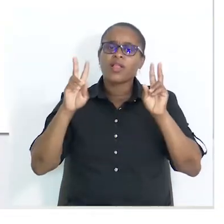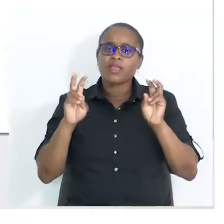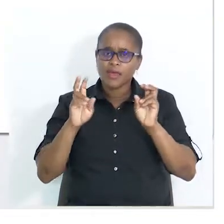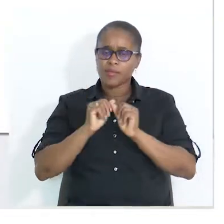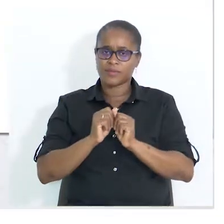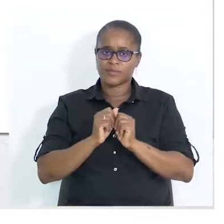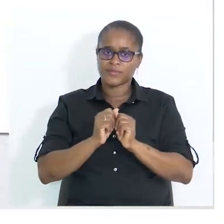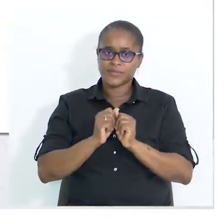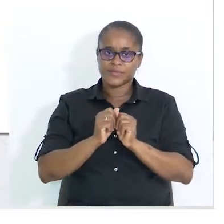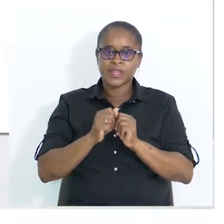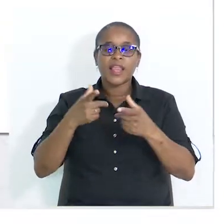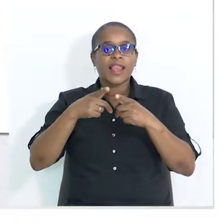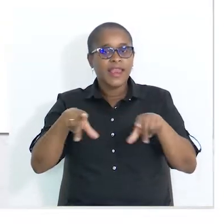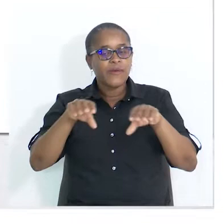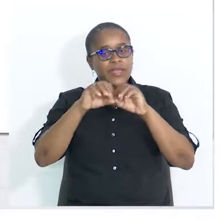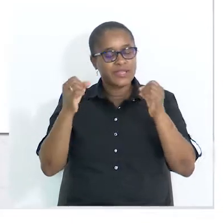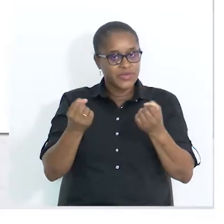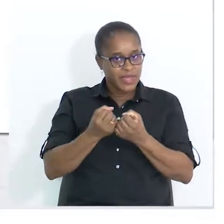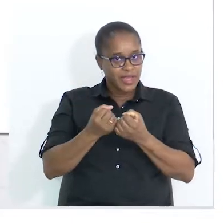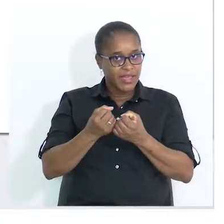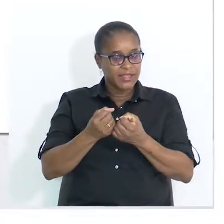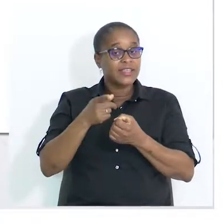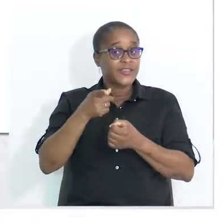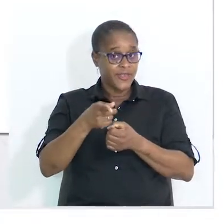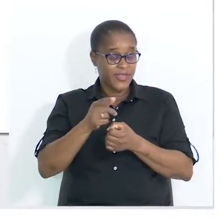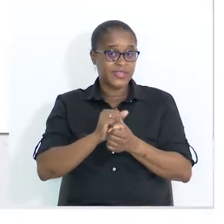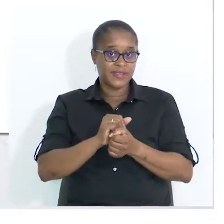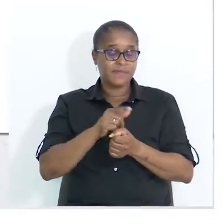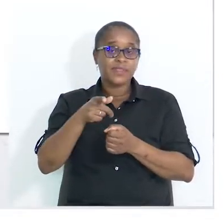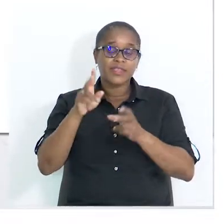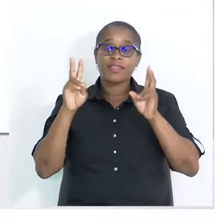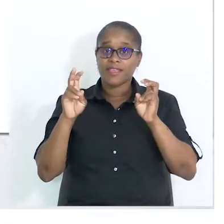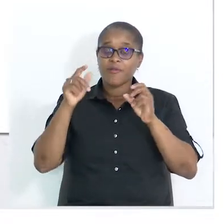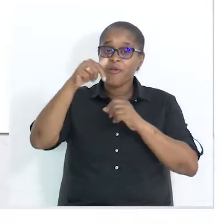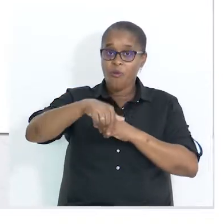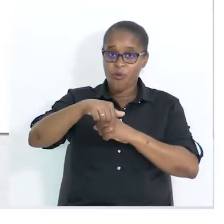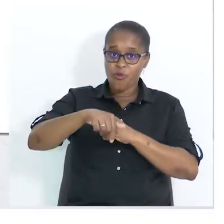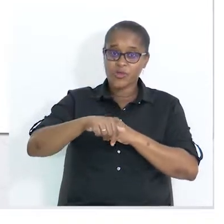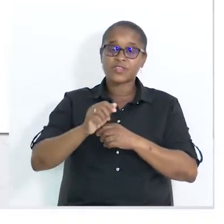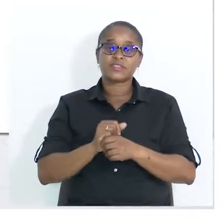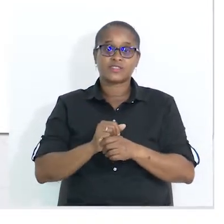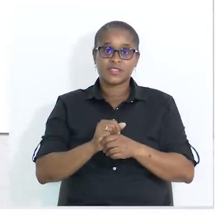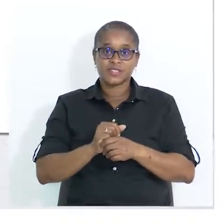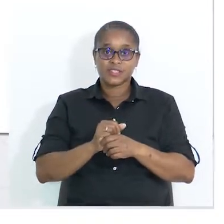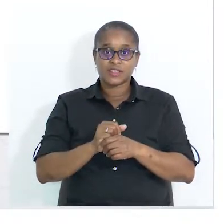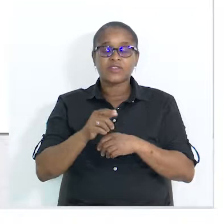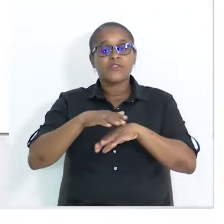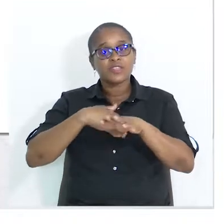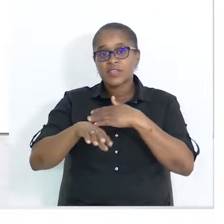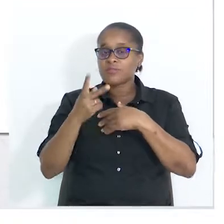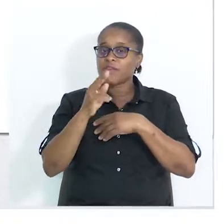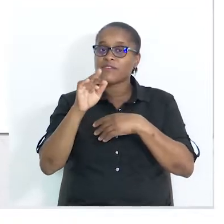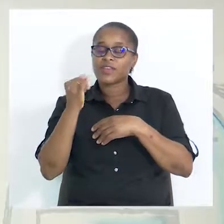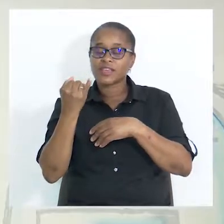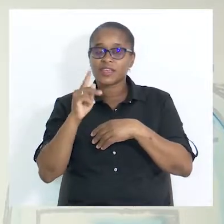tema, língua e sociedade. E neste tema, hoje focamos nas variedades